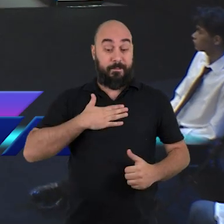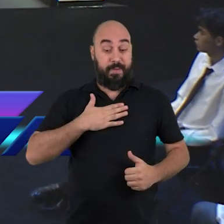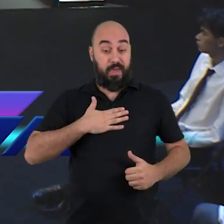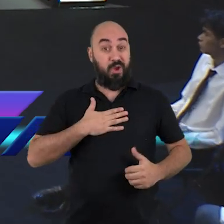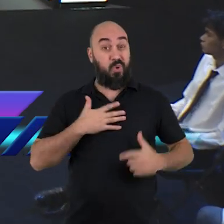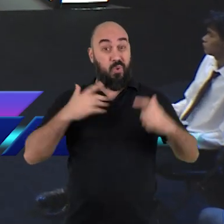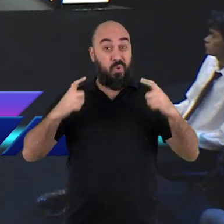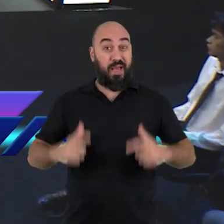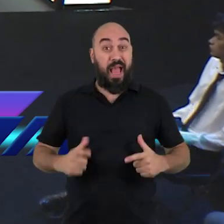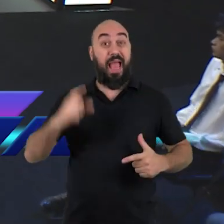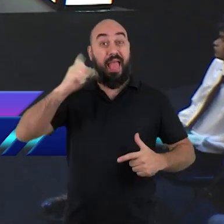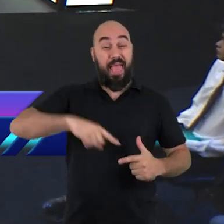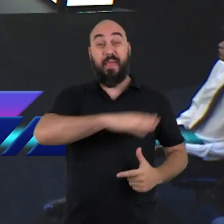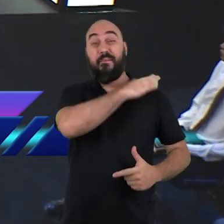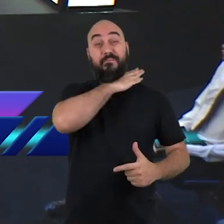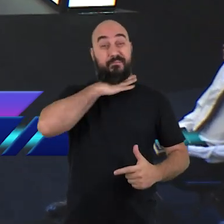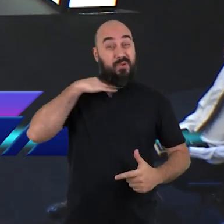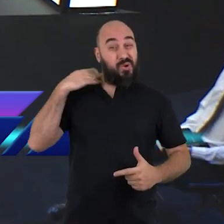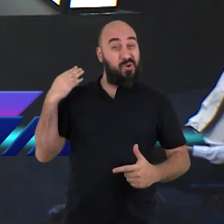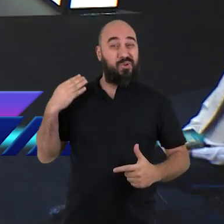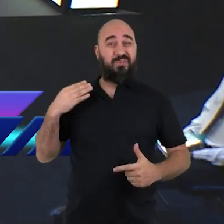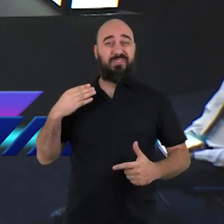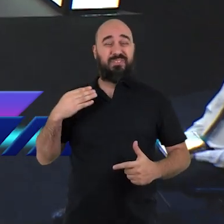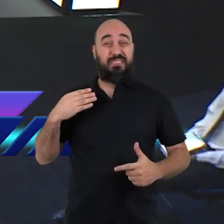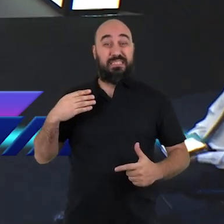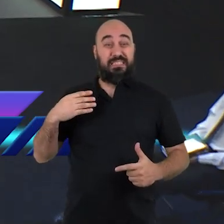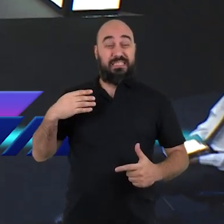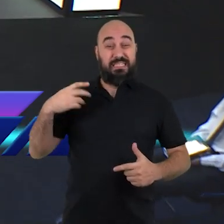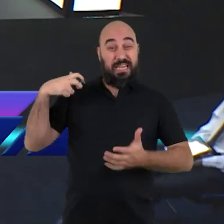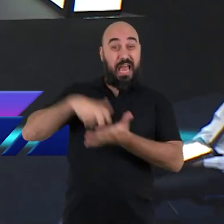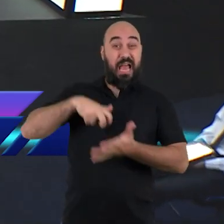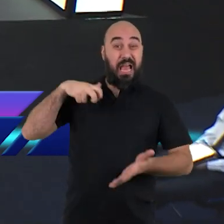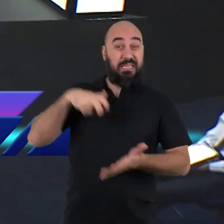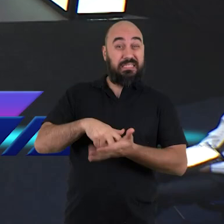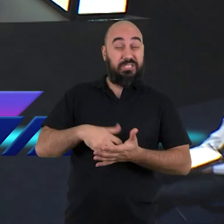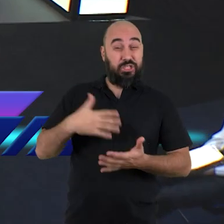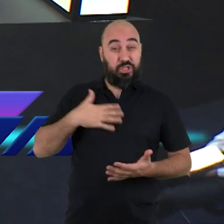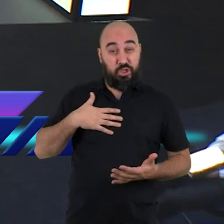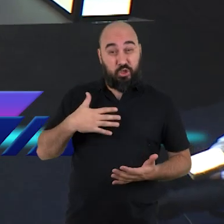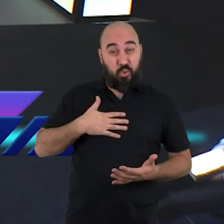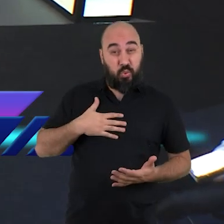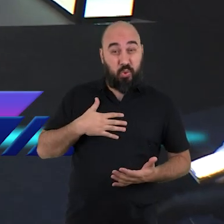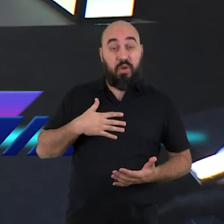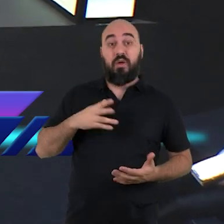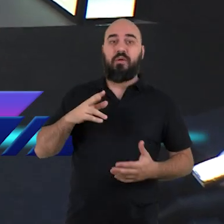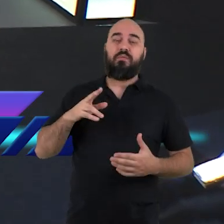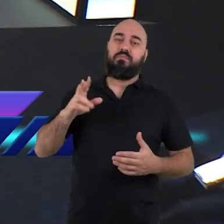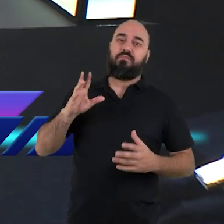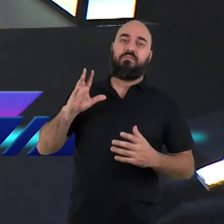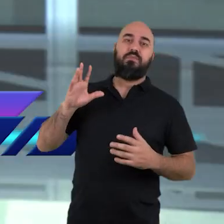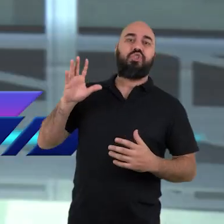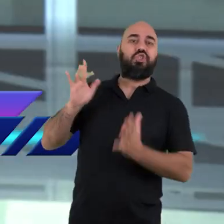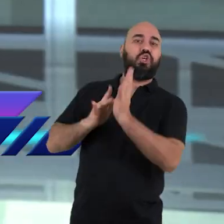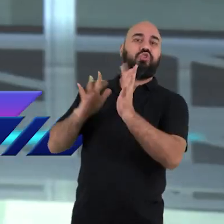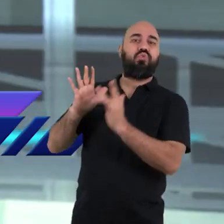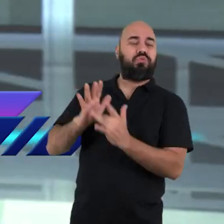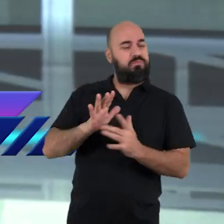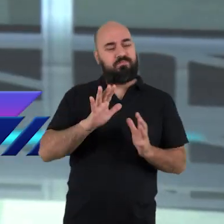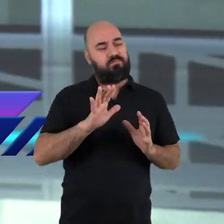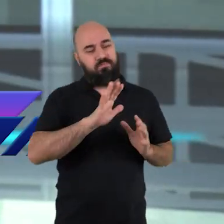seu lugar. O castigo que estava sobre mim repousou-se sobre Jesus.